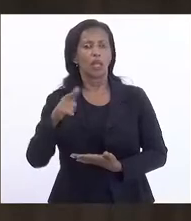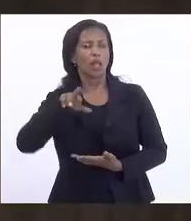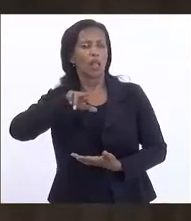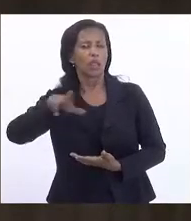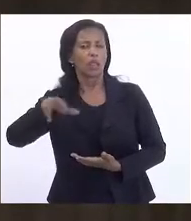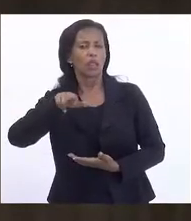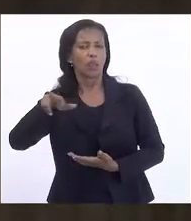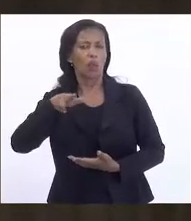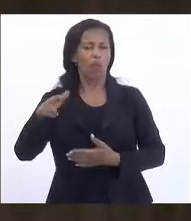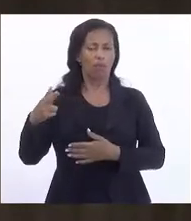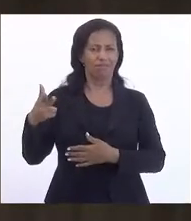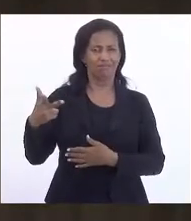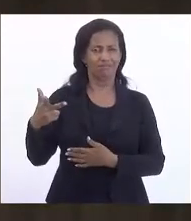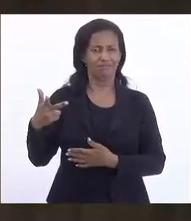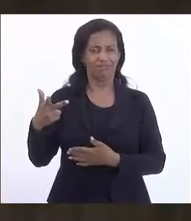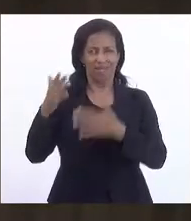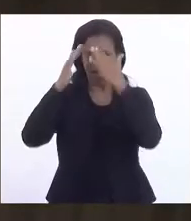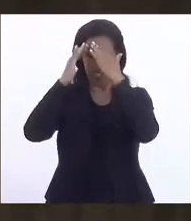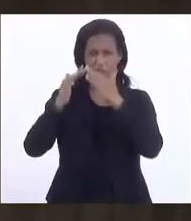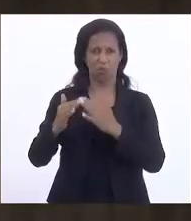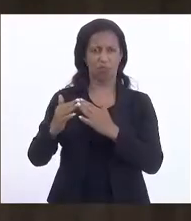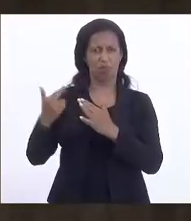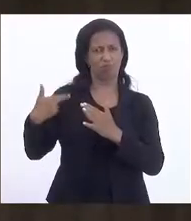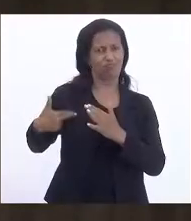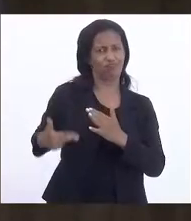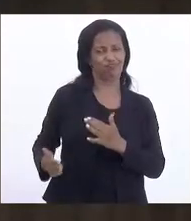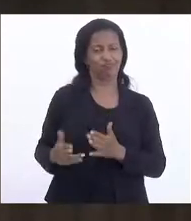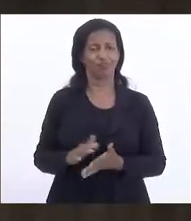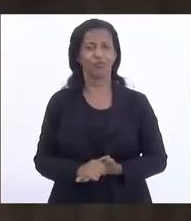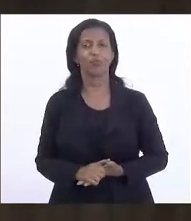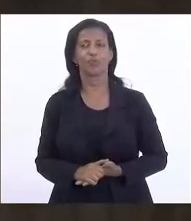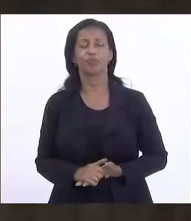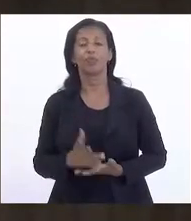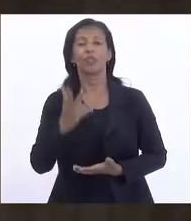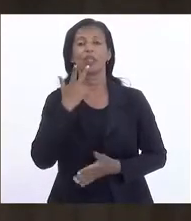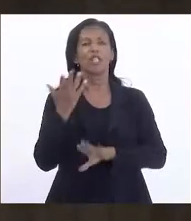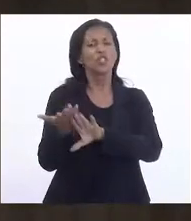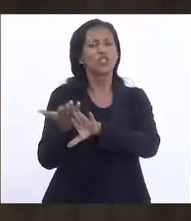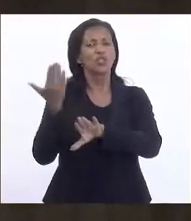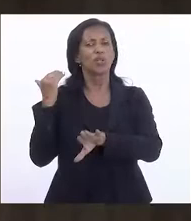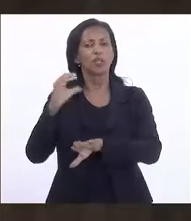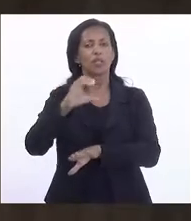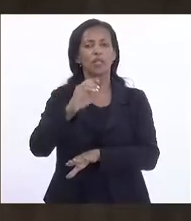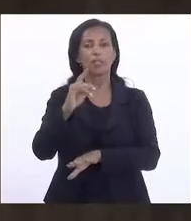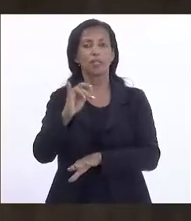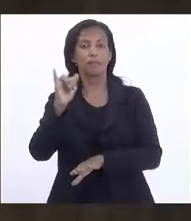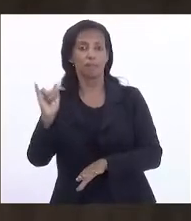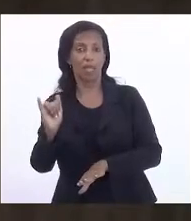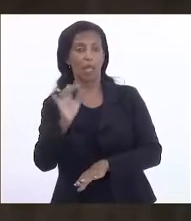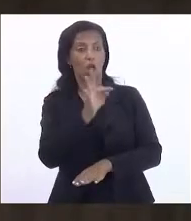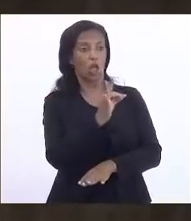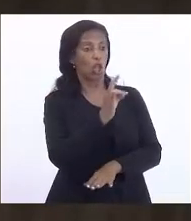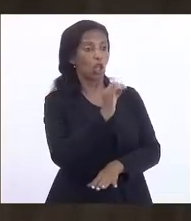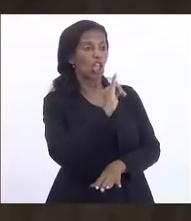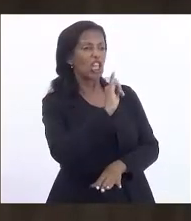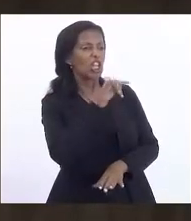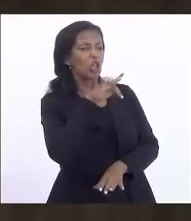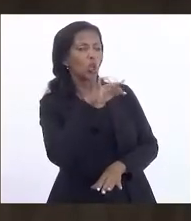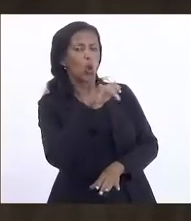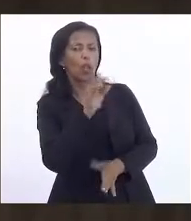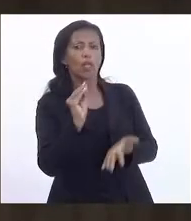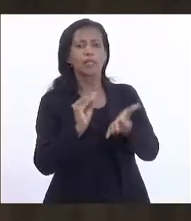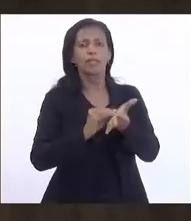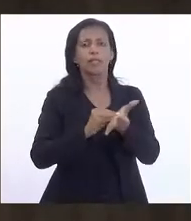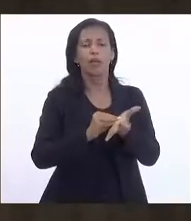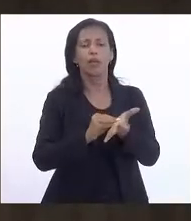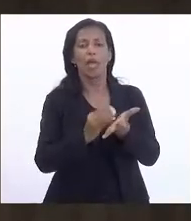inadequadamente intolerância, porque é muito mais que intolerância. Eu costumo dizer, e repetir isso da CPI, André, intolerância a gente tem a um alimento, intolerância a gente tem a